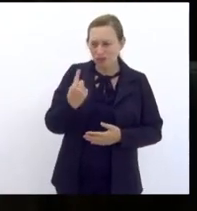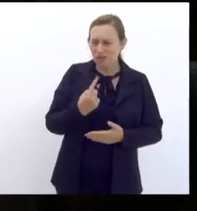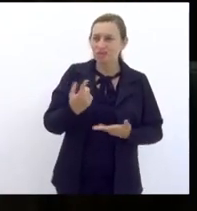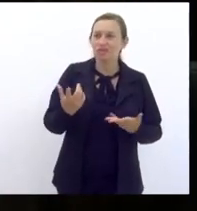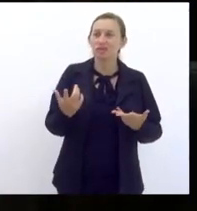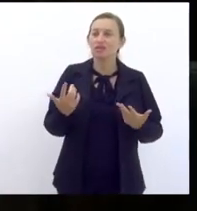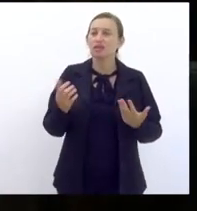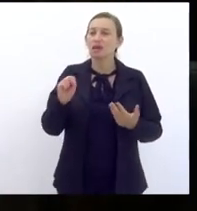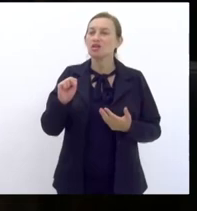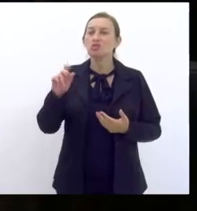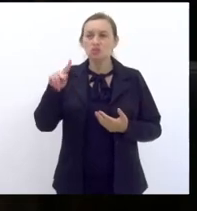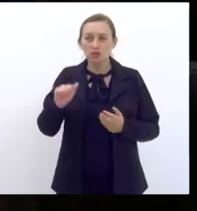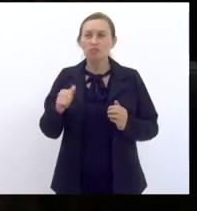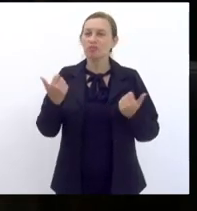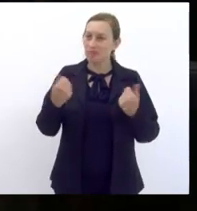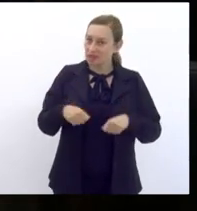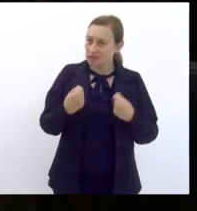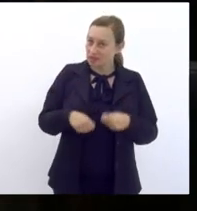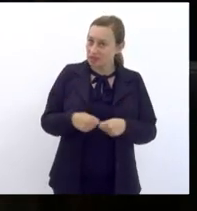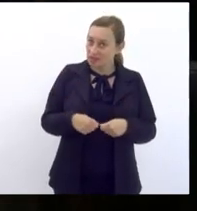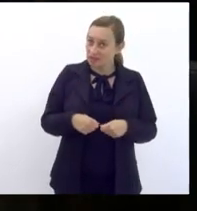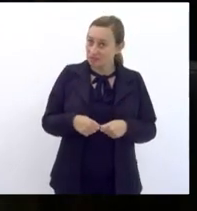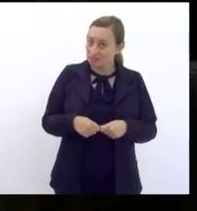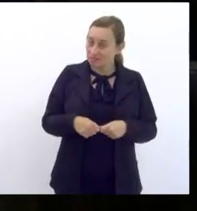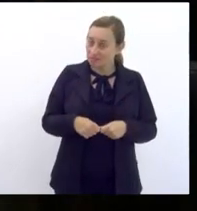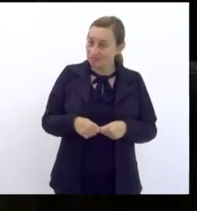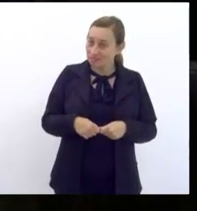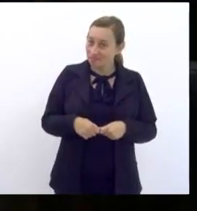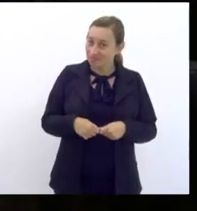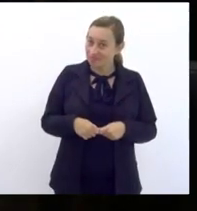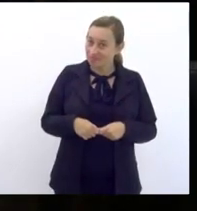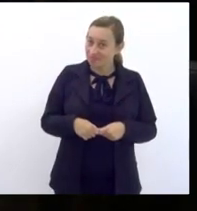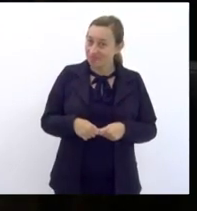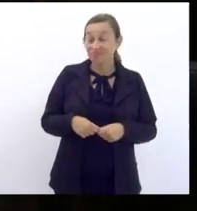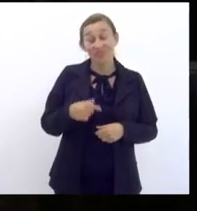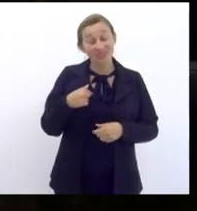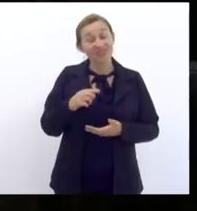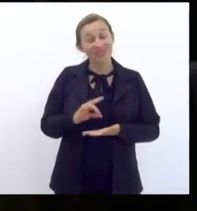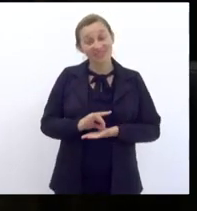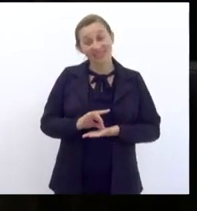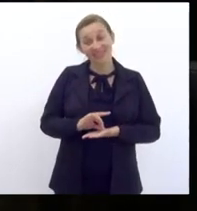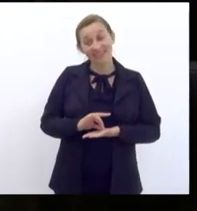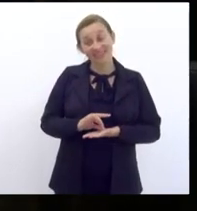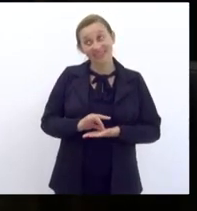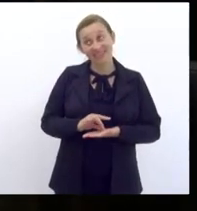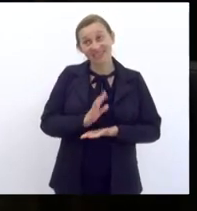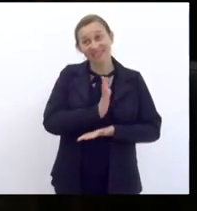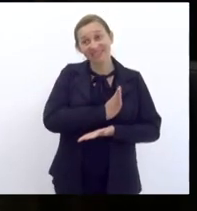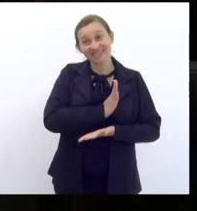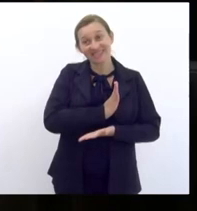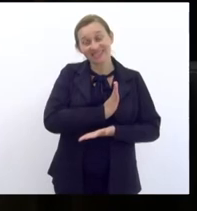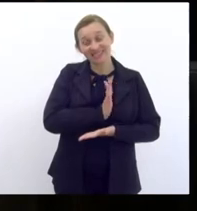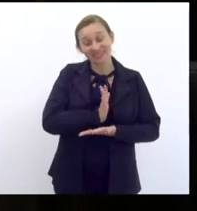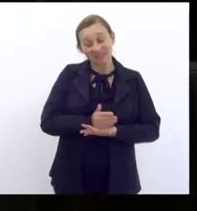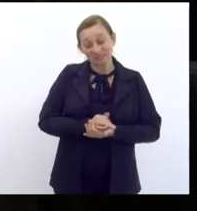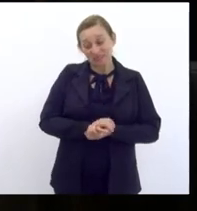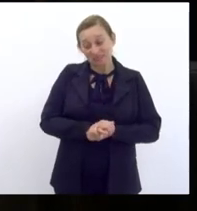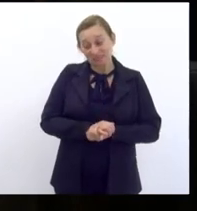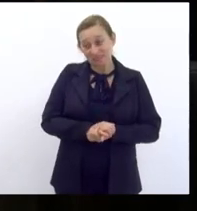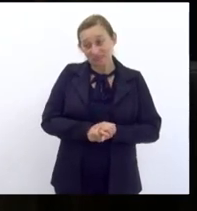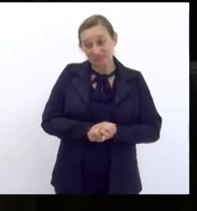precisa disso gente eu eu de verdade de coração sem demagogia nenhuma